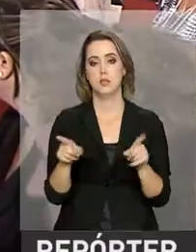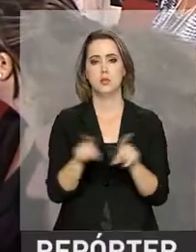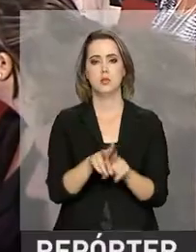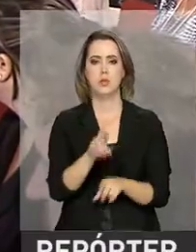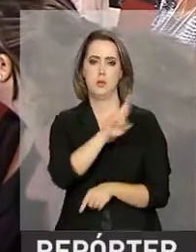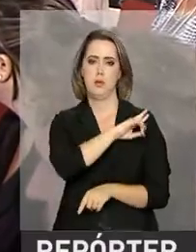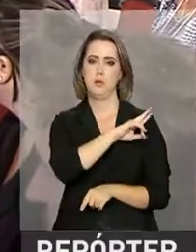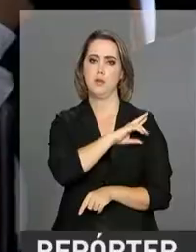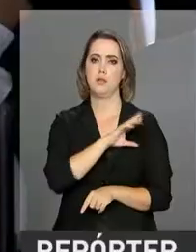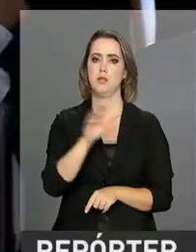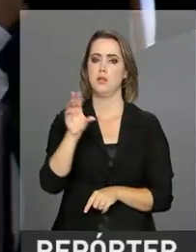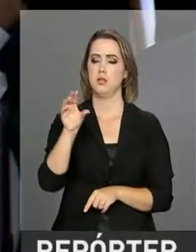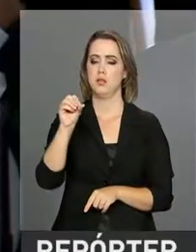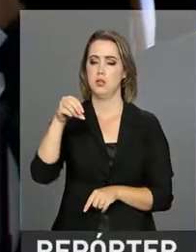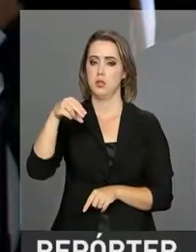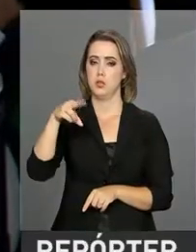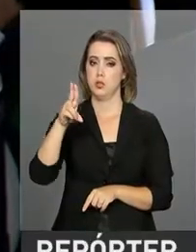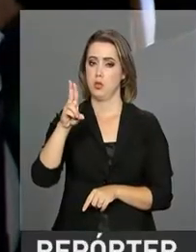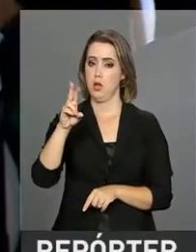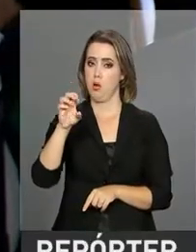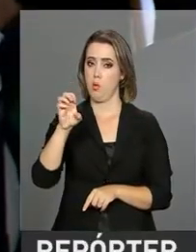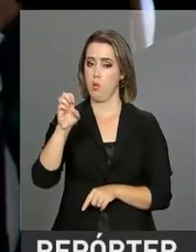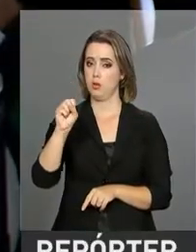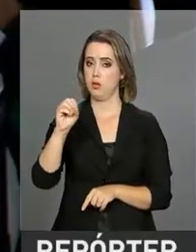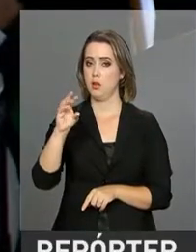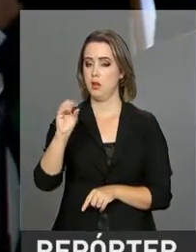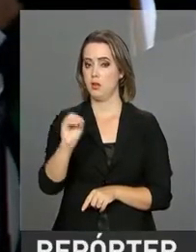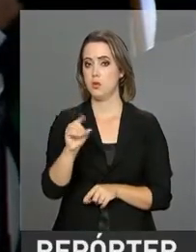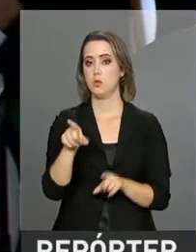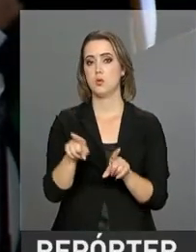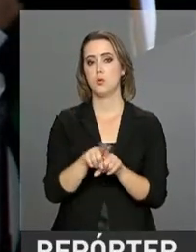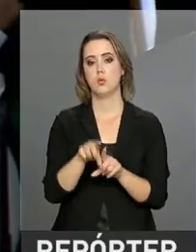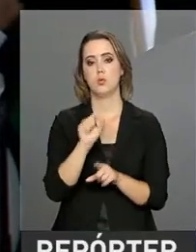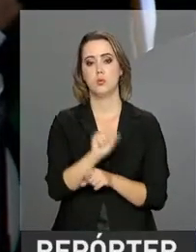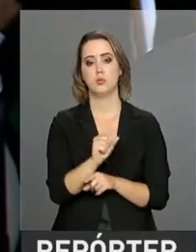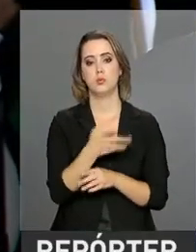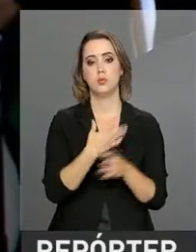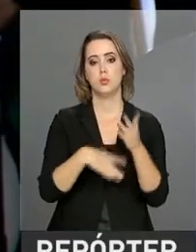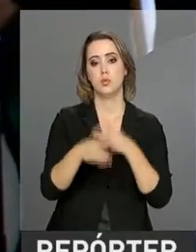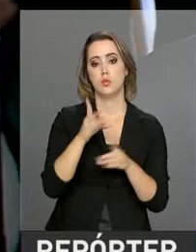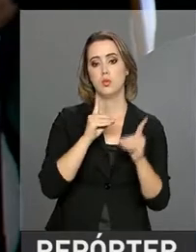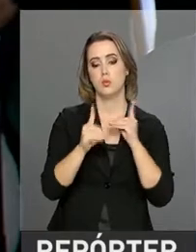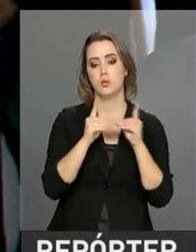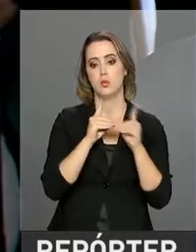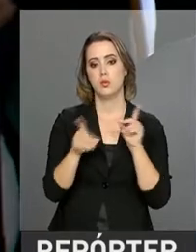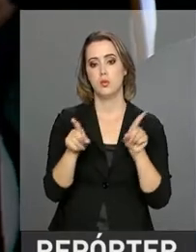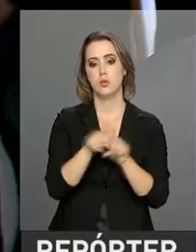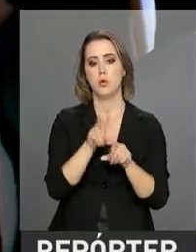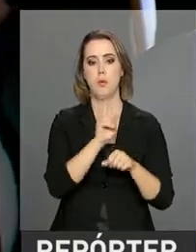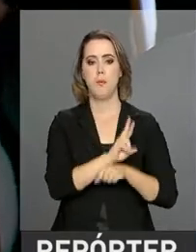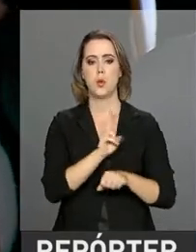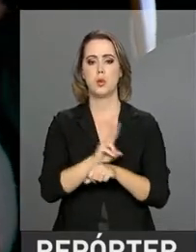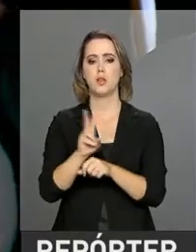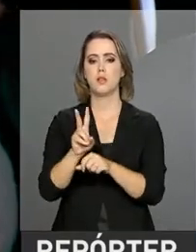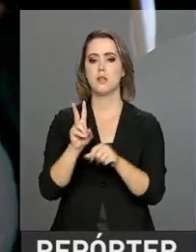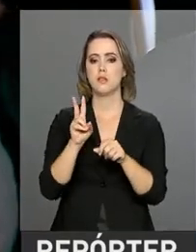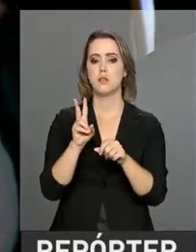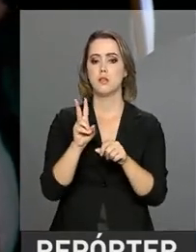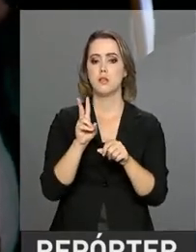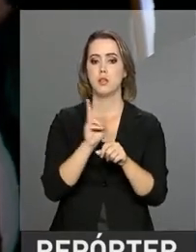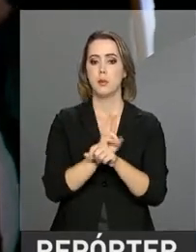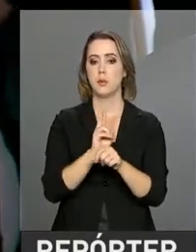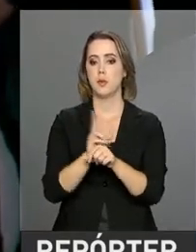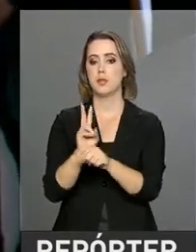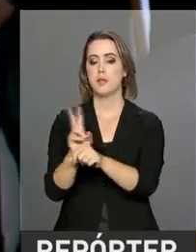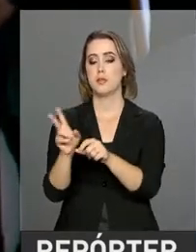Mundial e a Unesco. O objetivo do seminário é debater e trocar experiências sobre proteção social no contexto regional